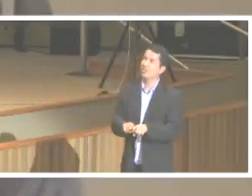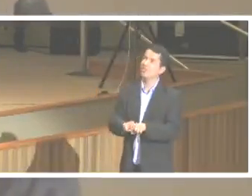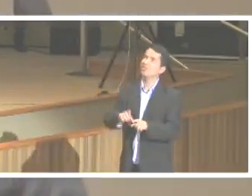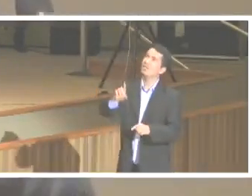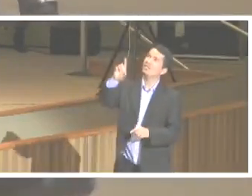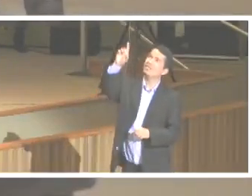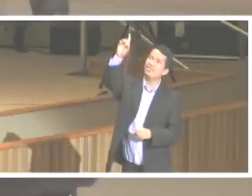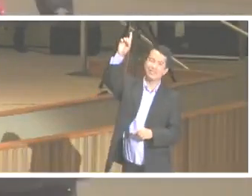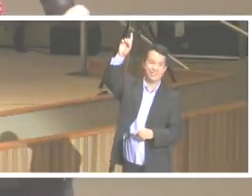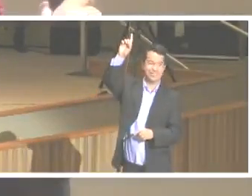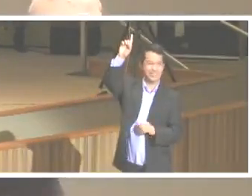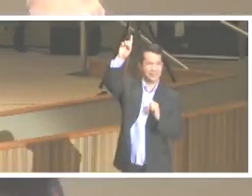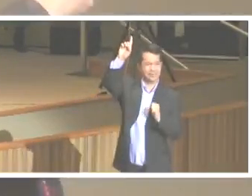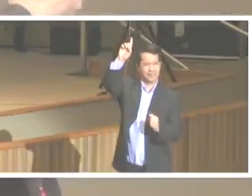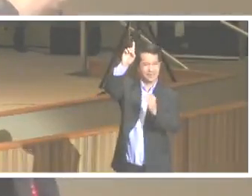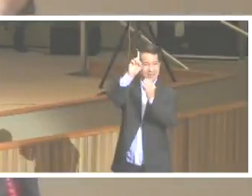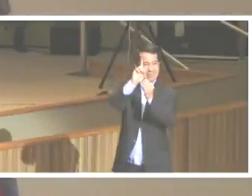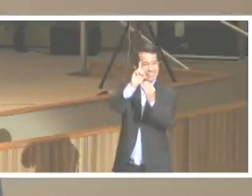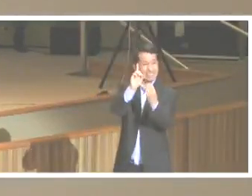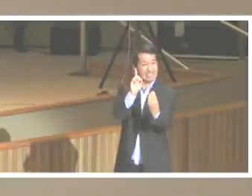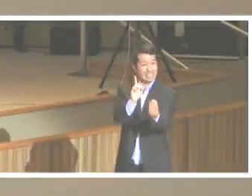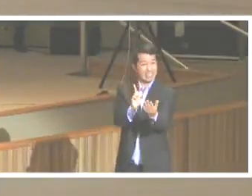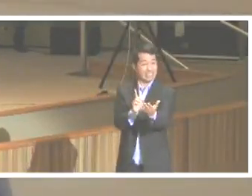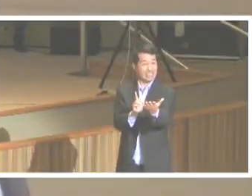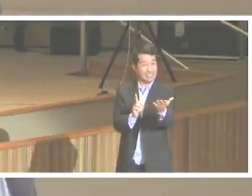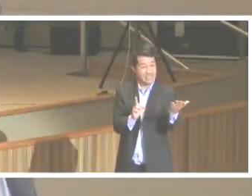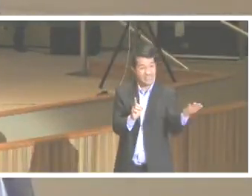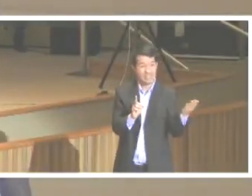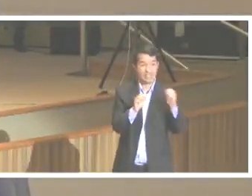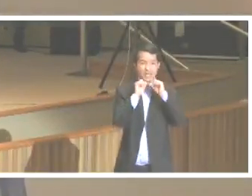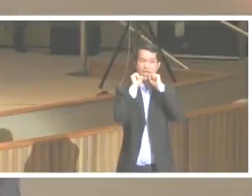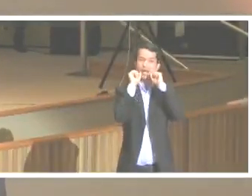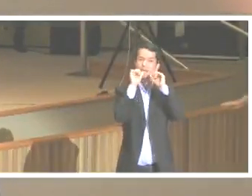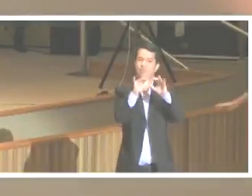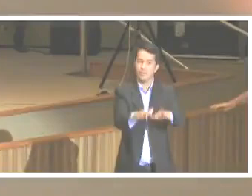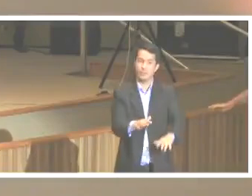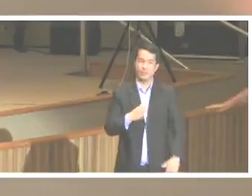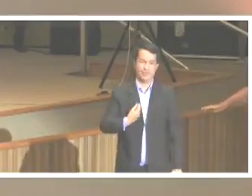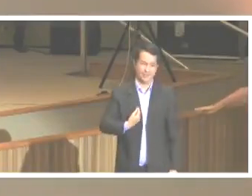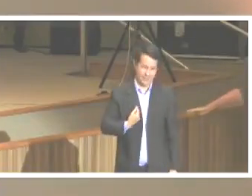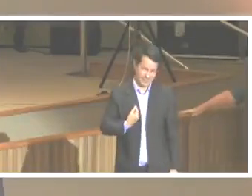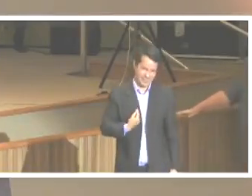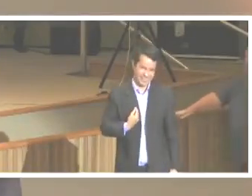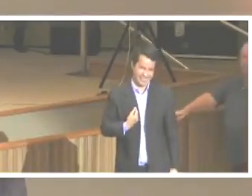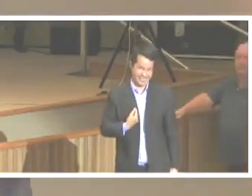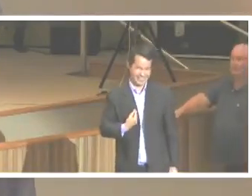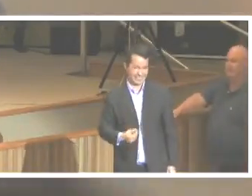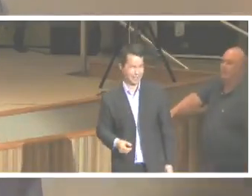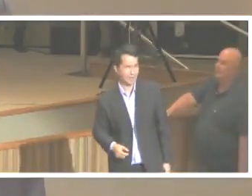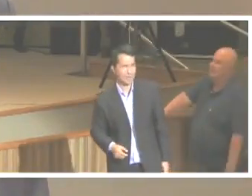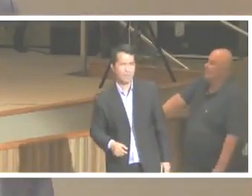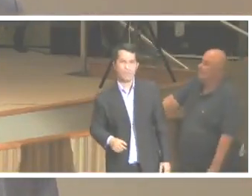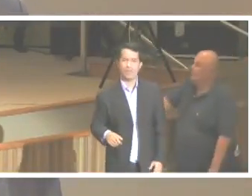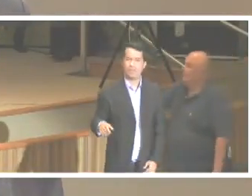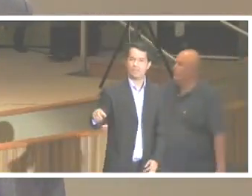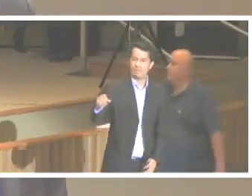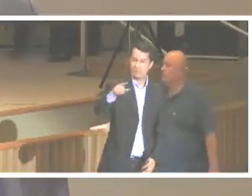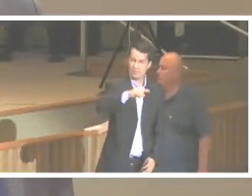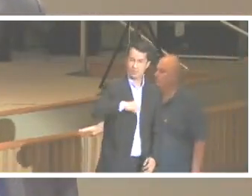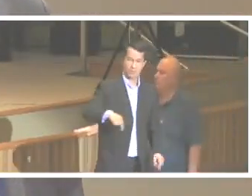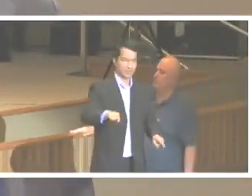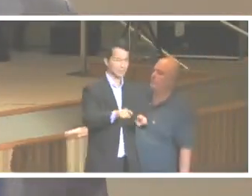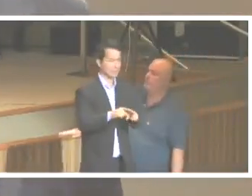senhor entra com a graça tremenda dele na nossa vida que desafio é se a